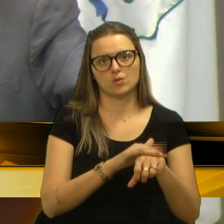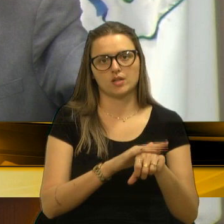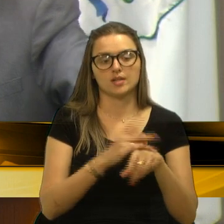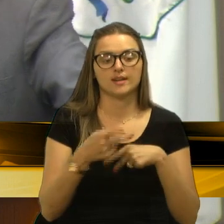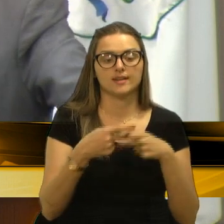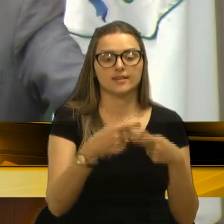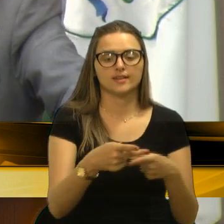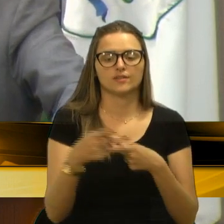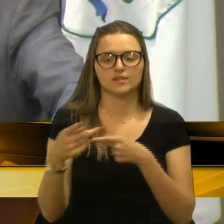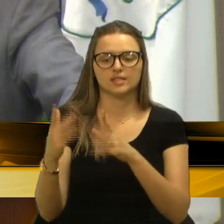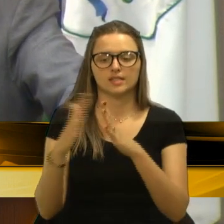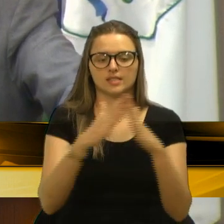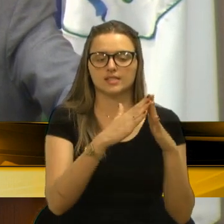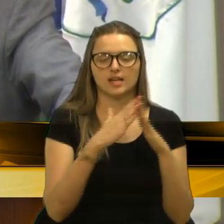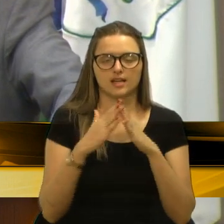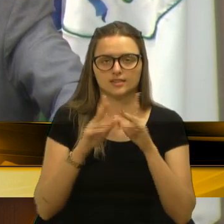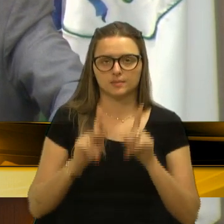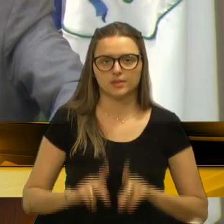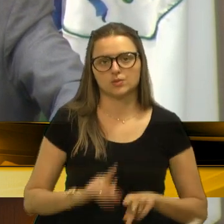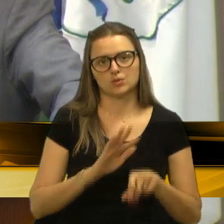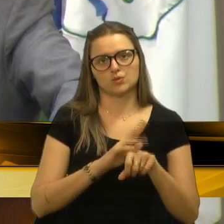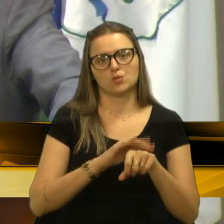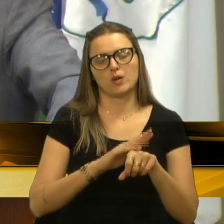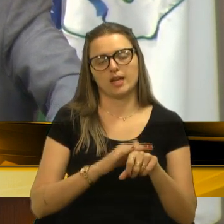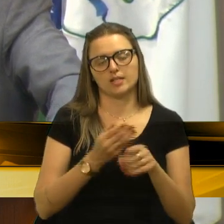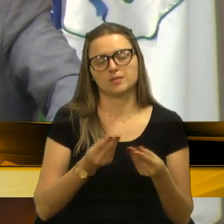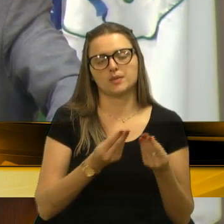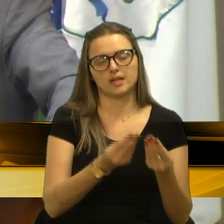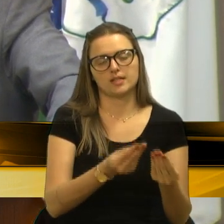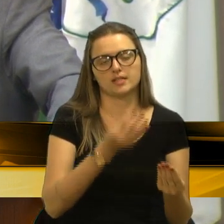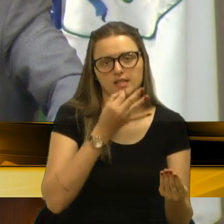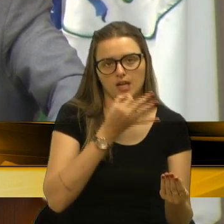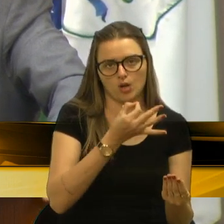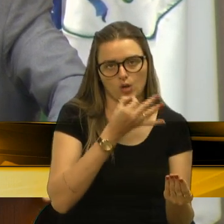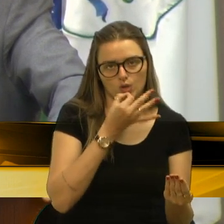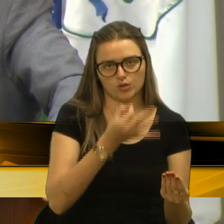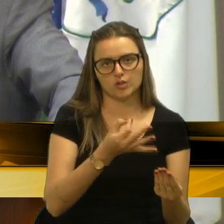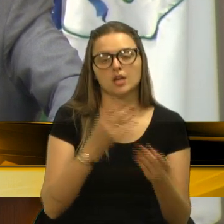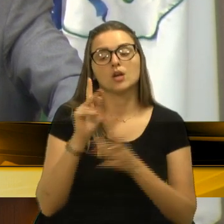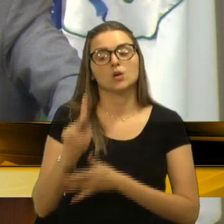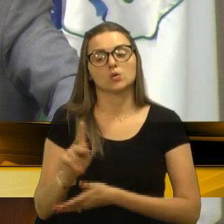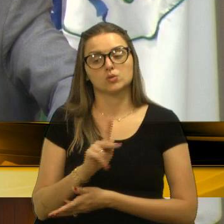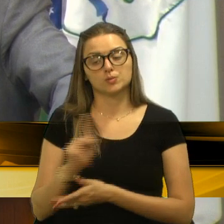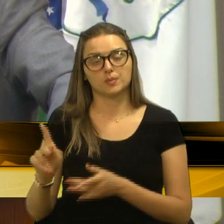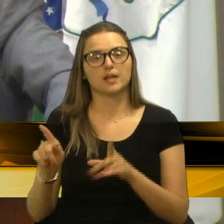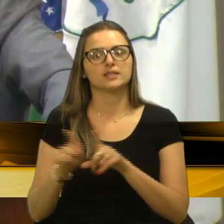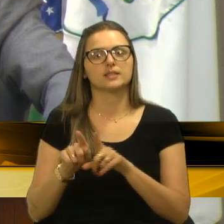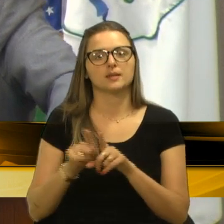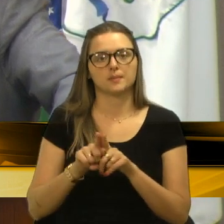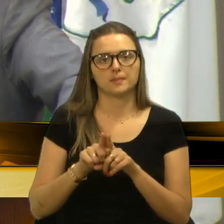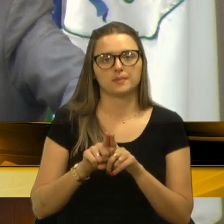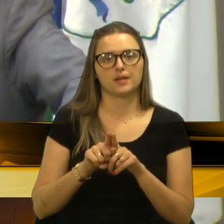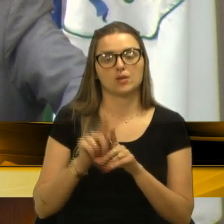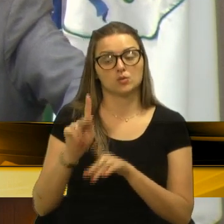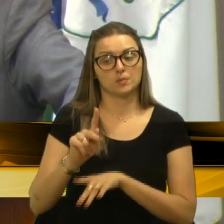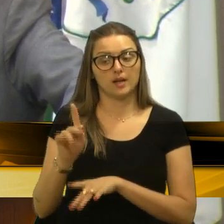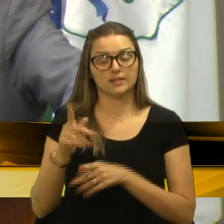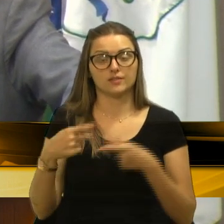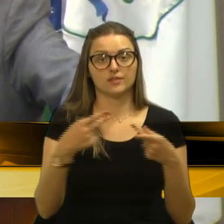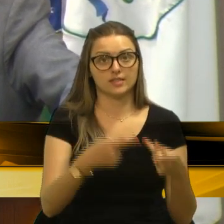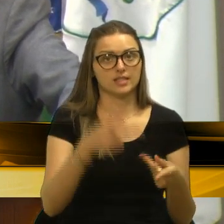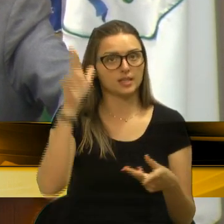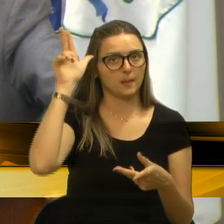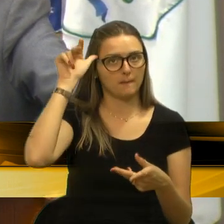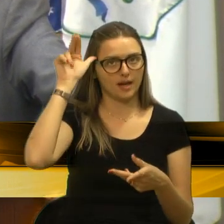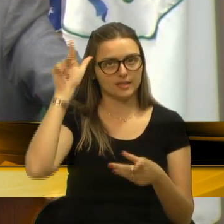mensalmente. Os doentes e debilitados são visitados pelos sacerdotes na Páscoa e no Natal. A Pastoral